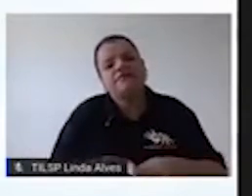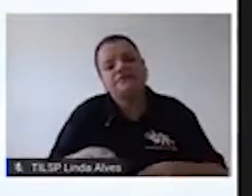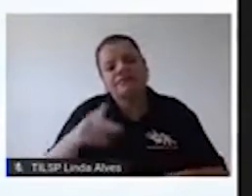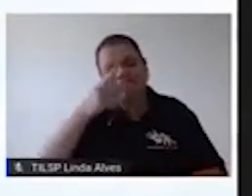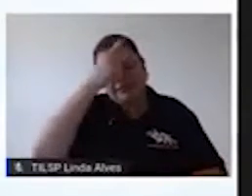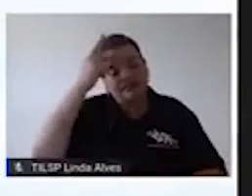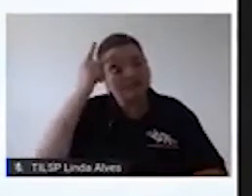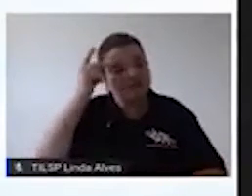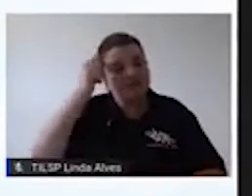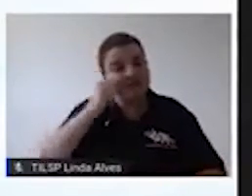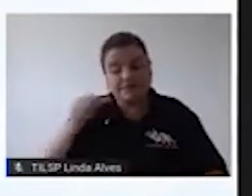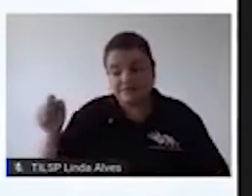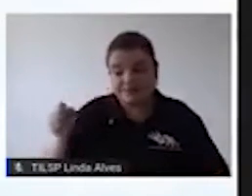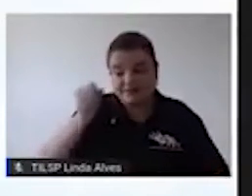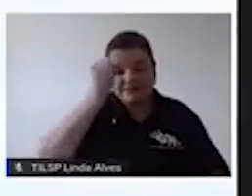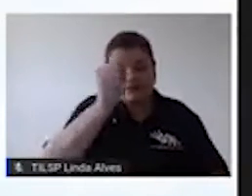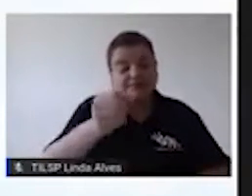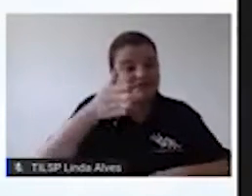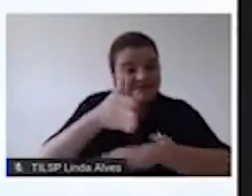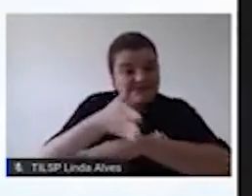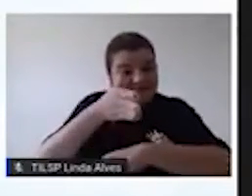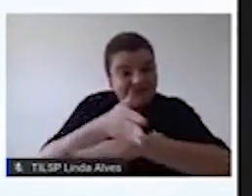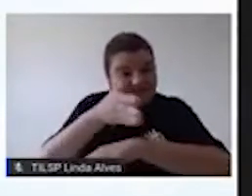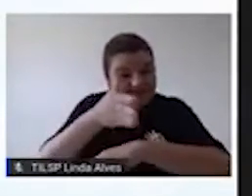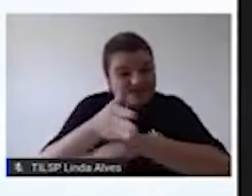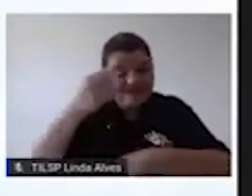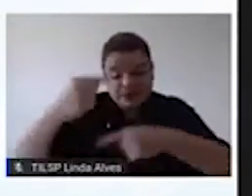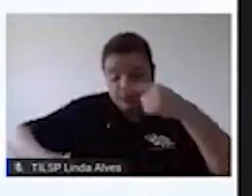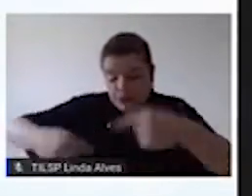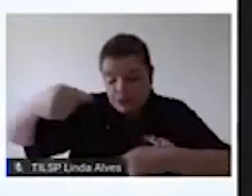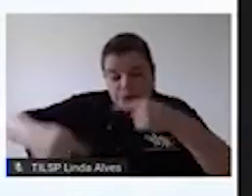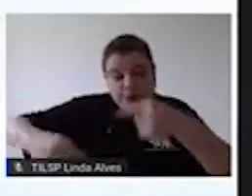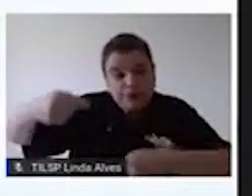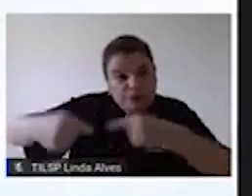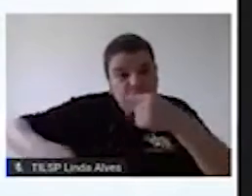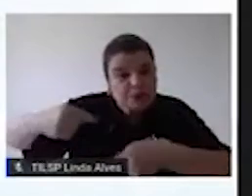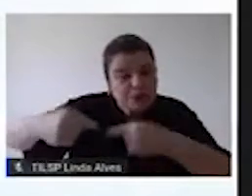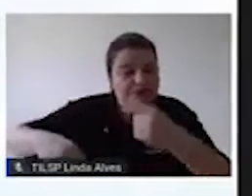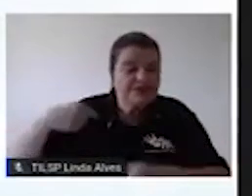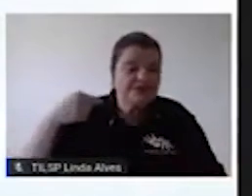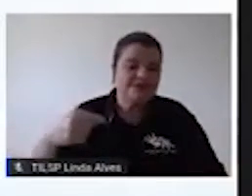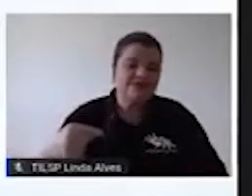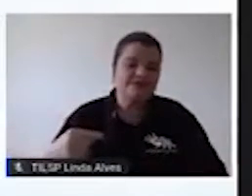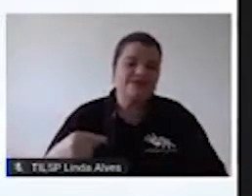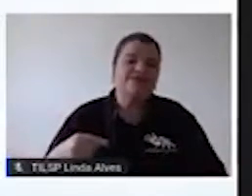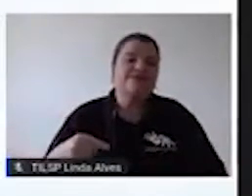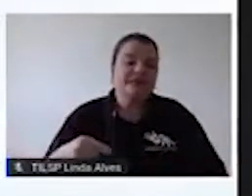espaços partidários é tão difícil quanto